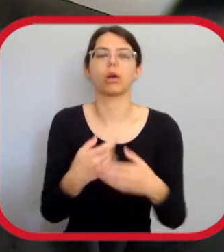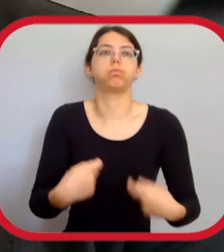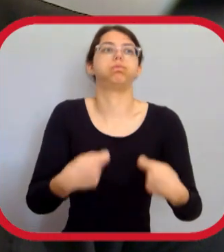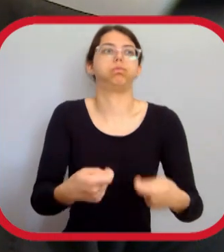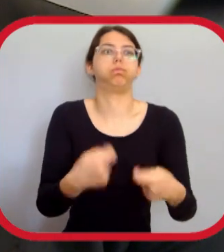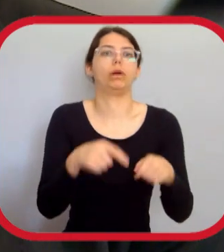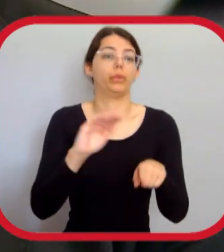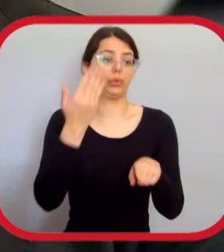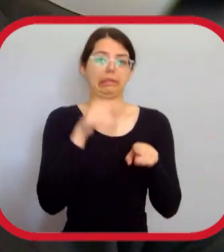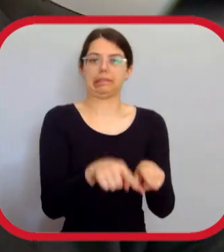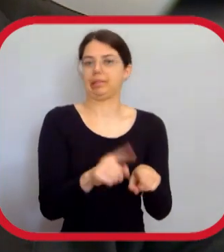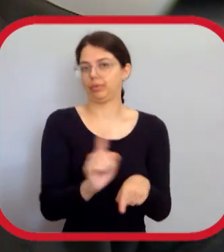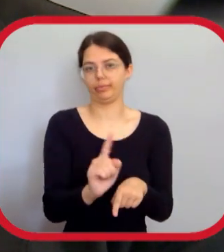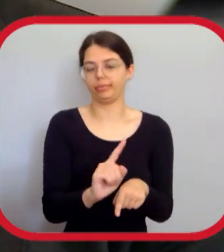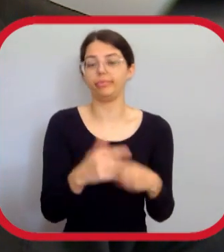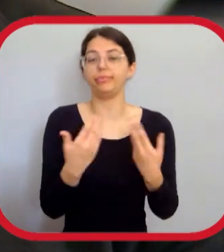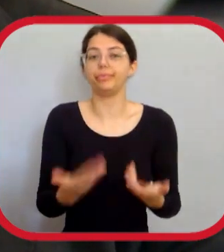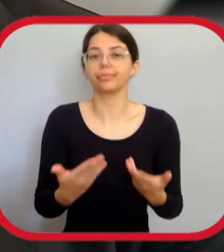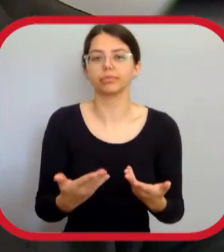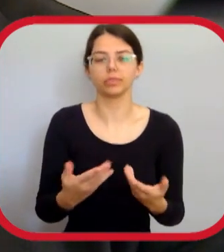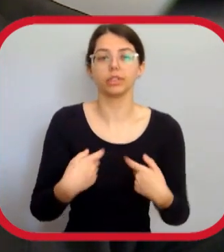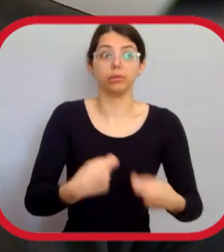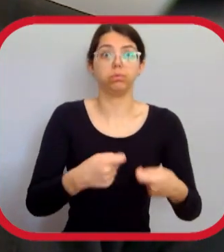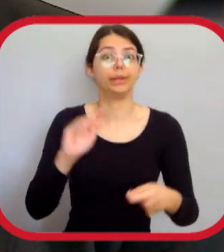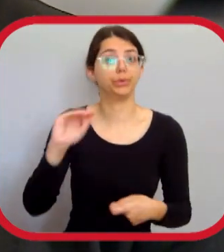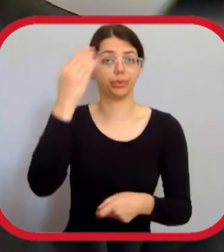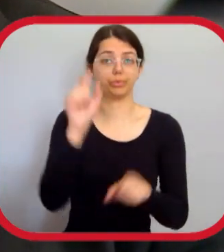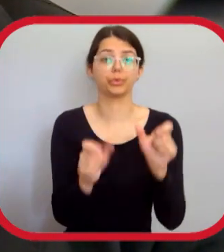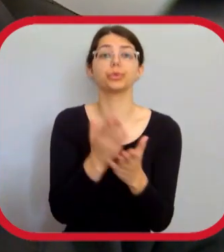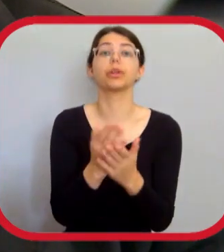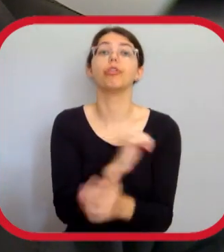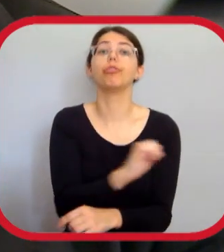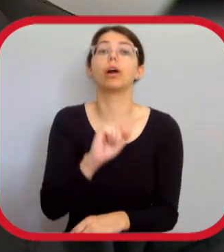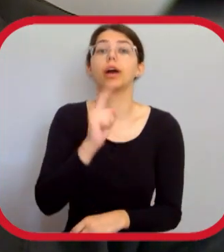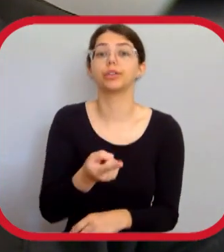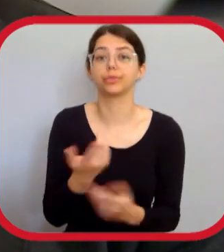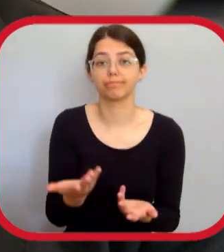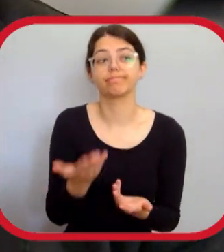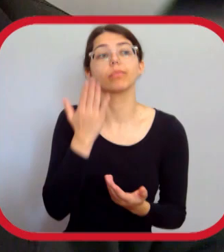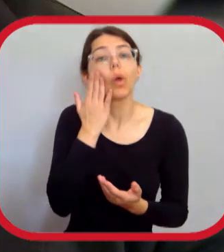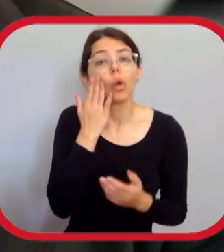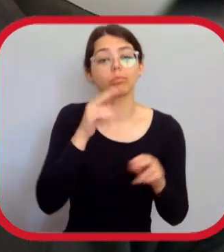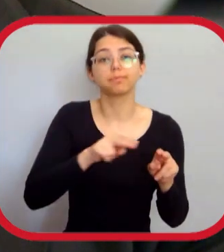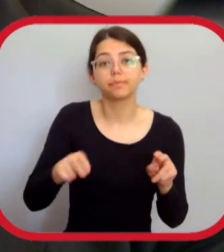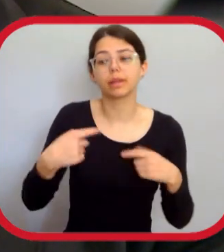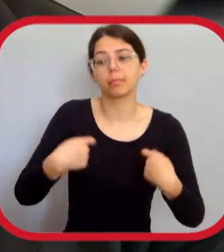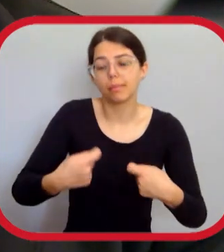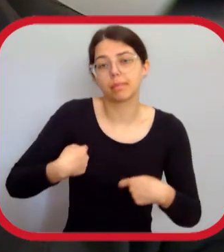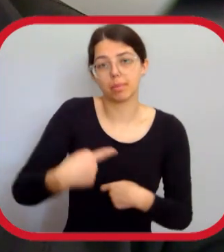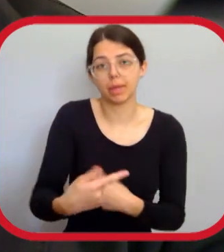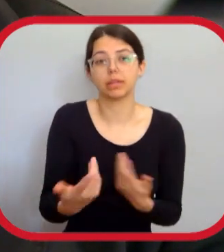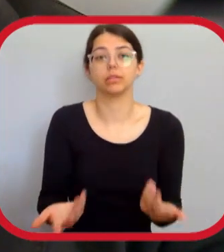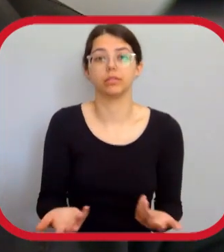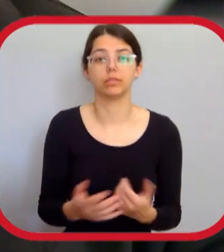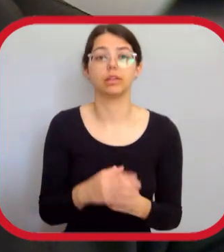dos estudantes. Acho que já tive a oportunidade de dizer isso. Não é? Neste momento, o grande custo para os estudantes são as residências, enfim, o dia a dia.